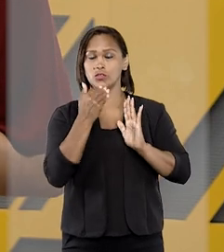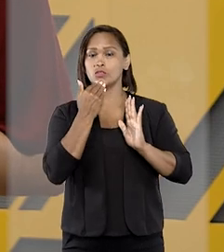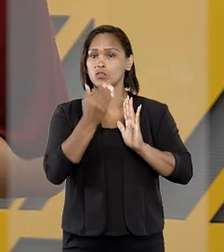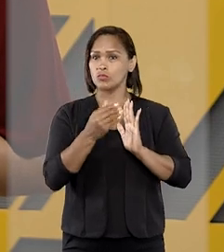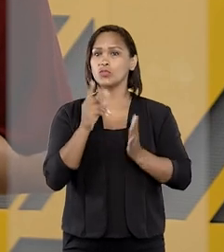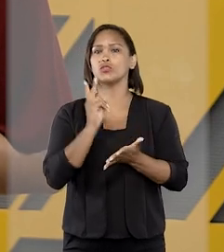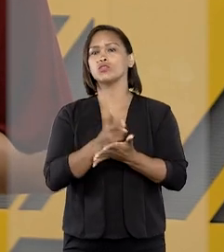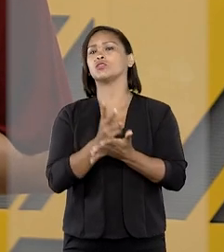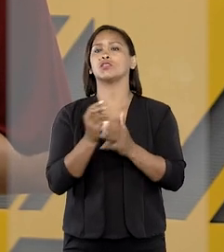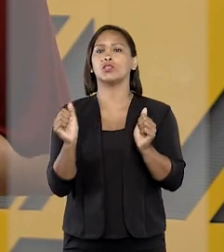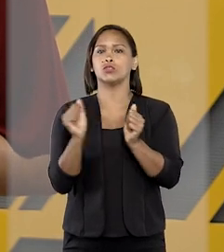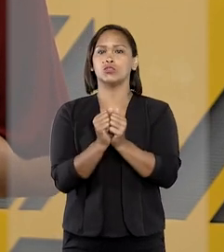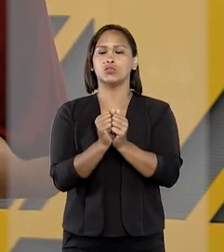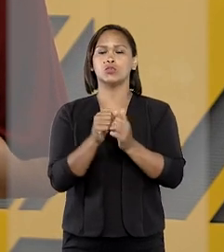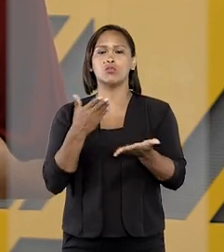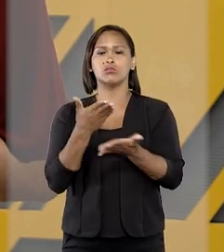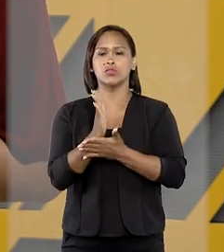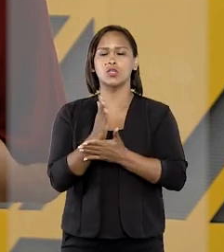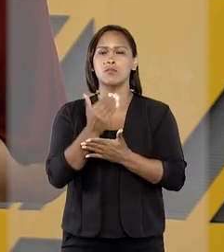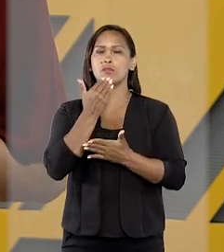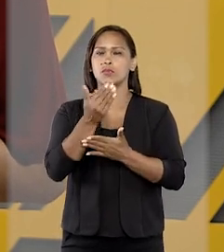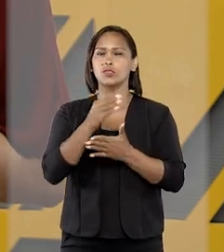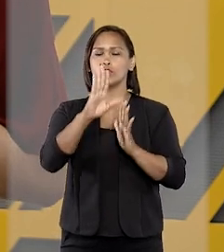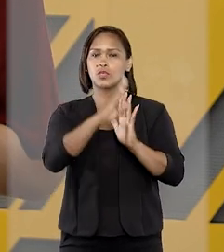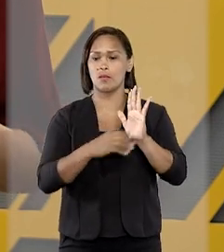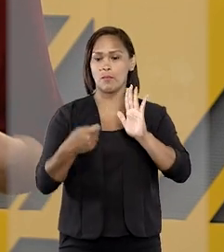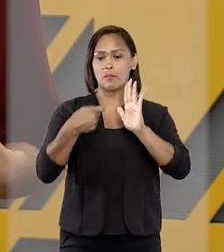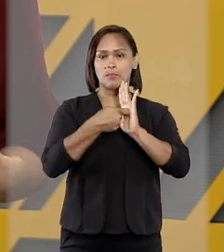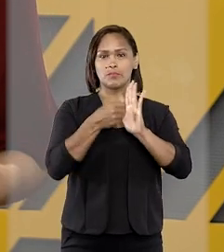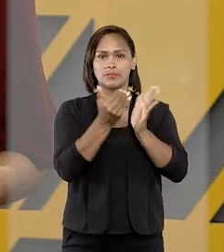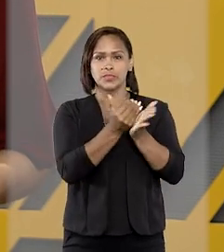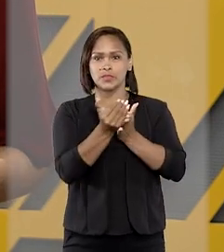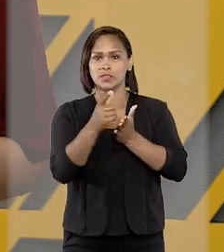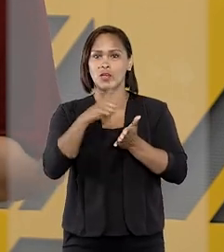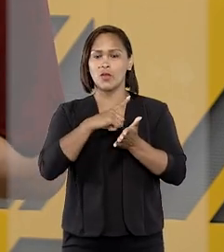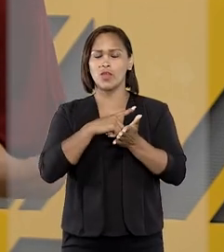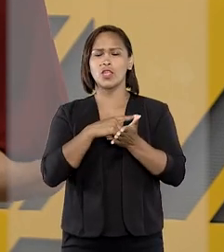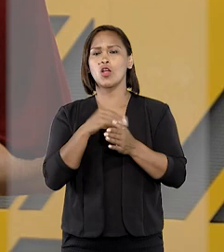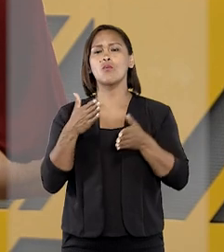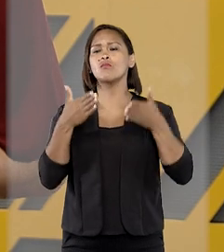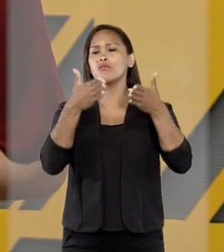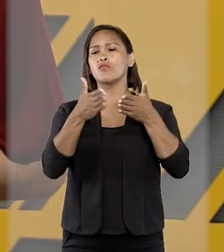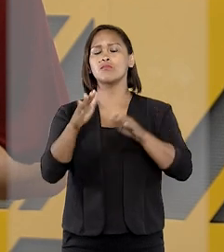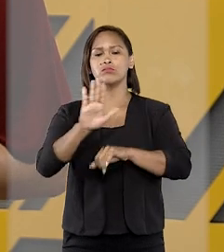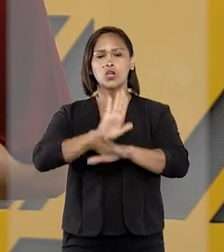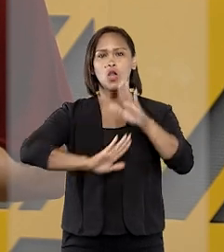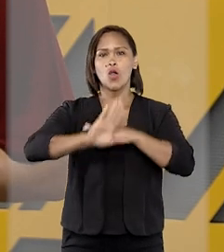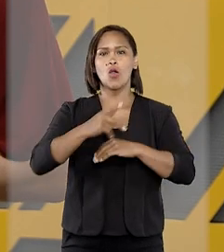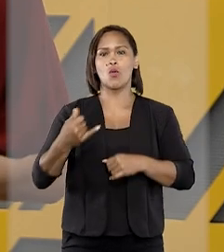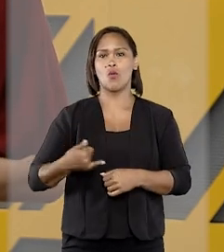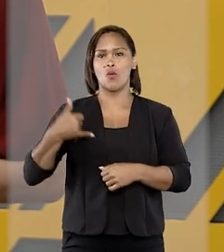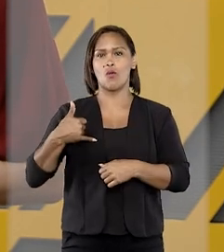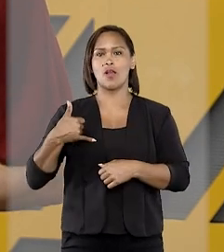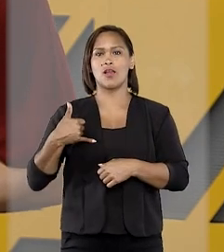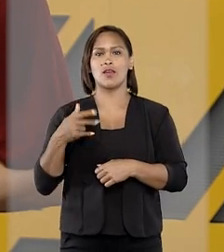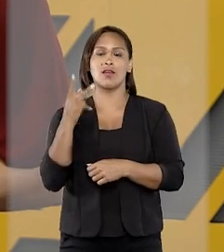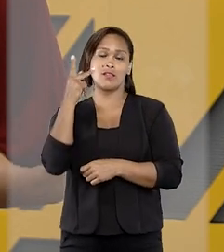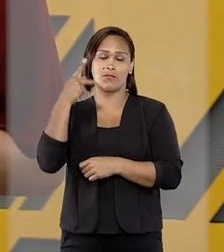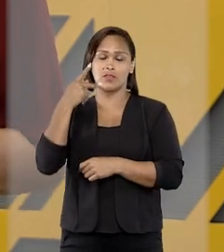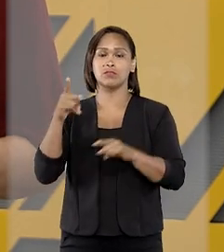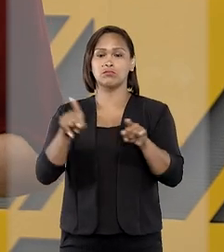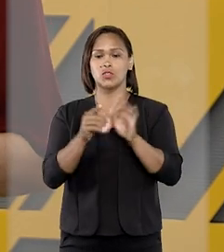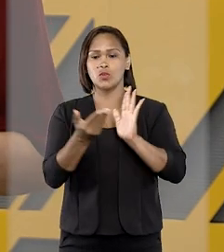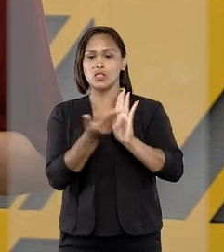E o pedido está em consonância com a causa de pedir da petição inicial, que tem o objetivo de preservar a honra da